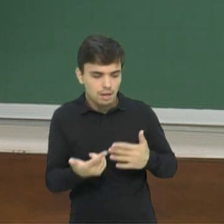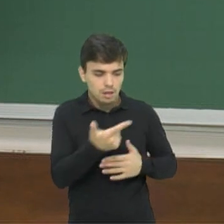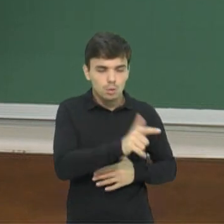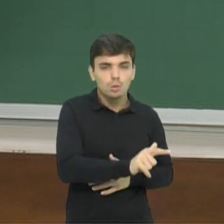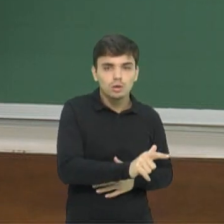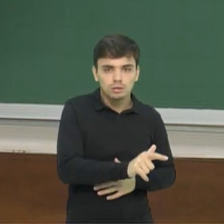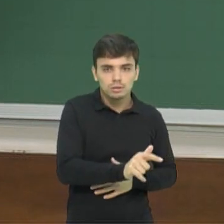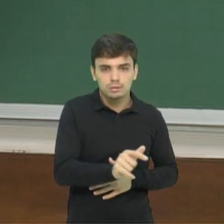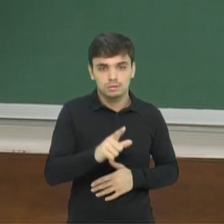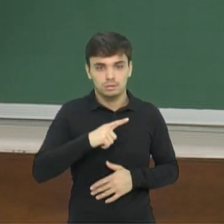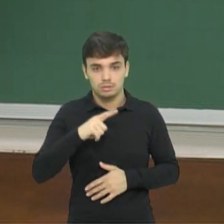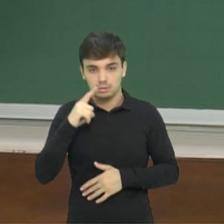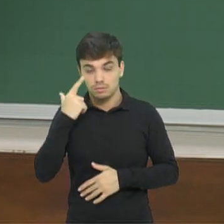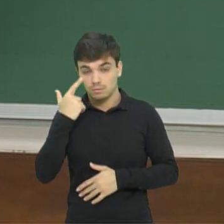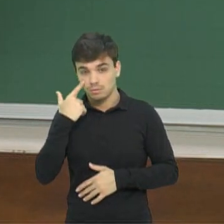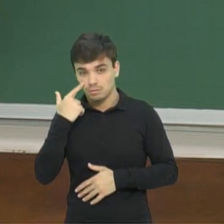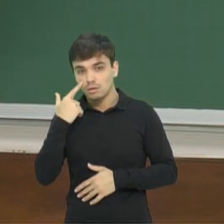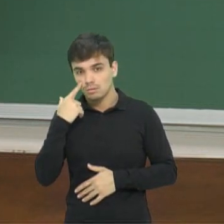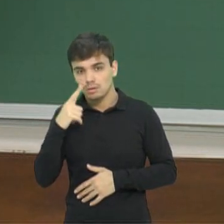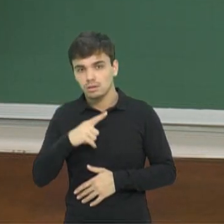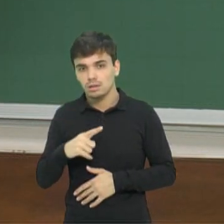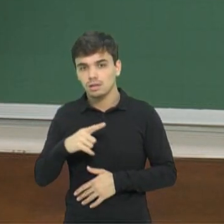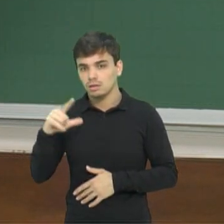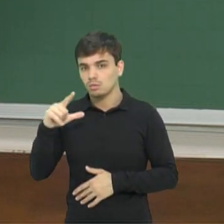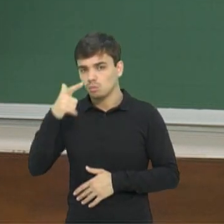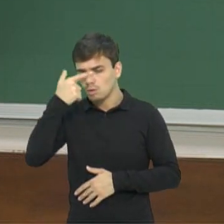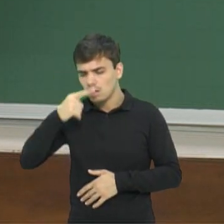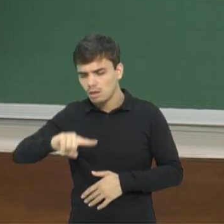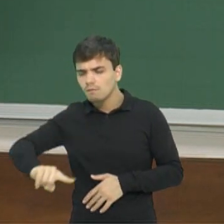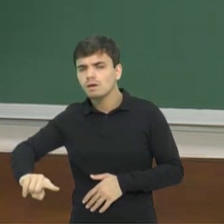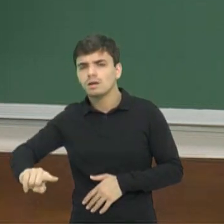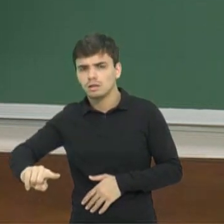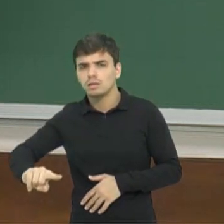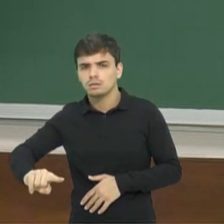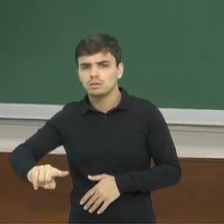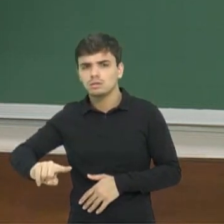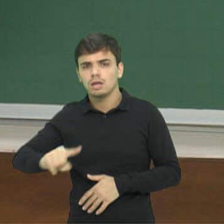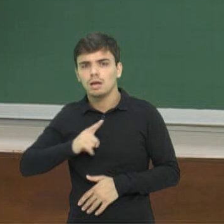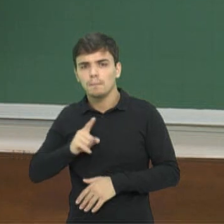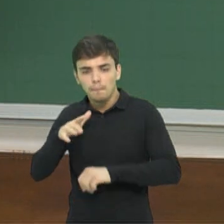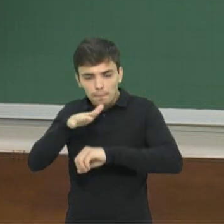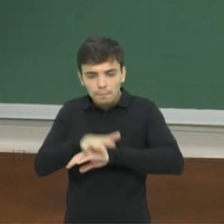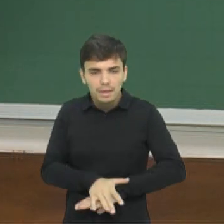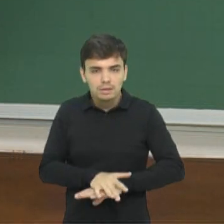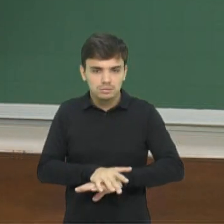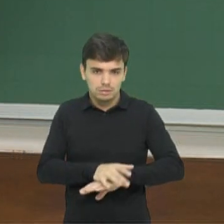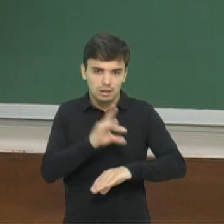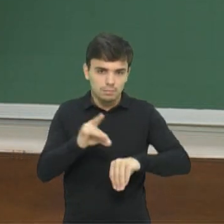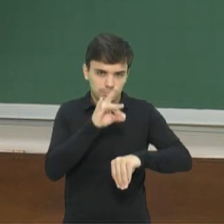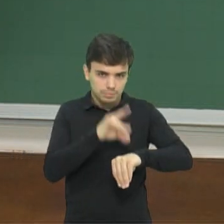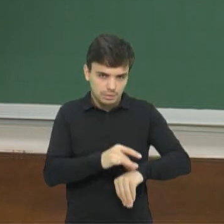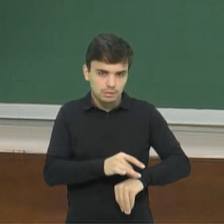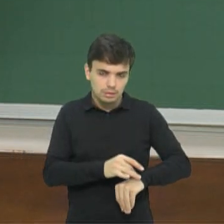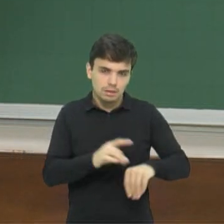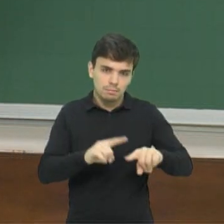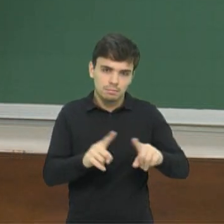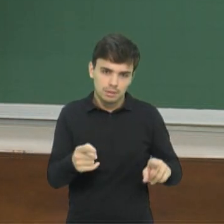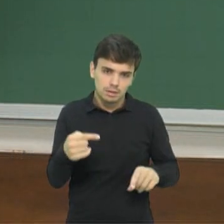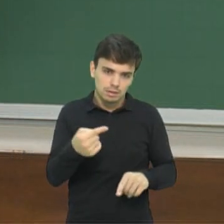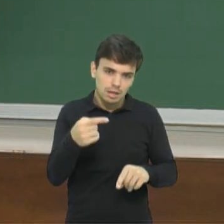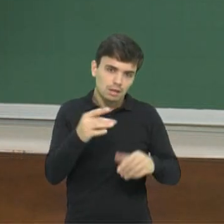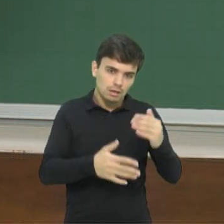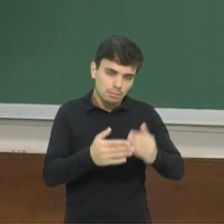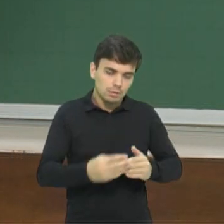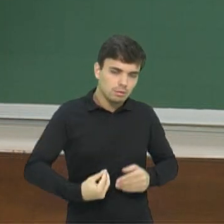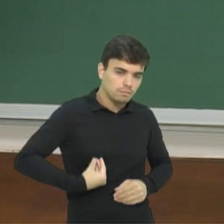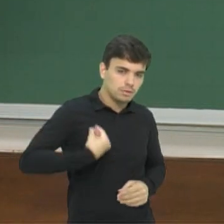que pode estar andando na savana e pisar no inseto. O elefante não foi beneficiado com isso, mas atrapalhou a vida do inseto, que acabou morrendo esmagado, né?